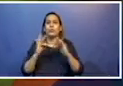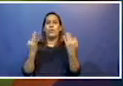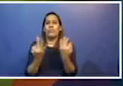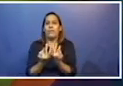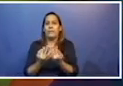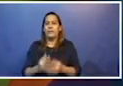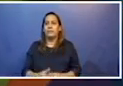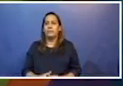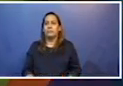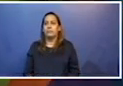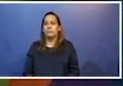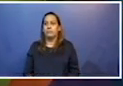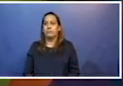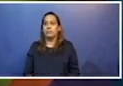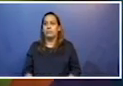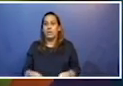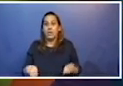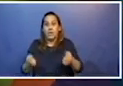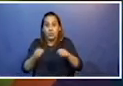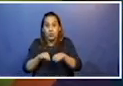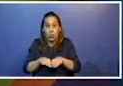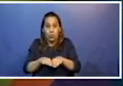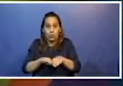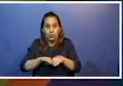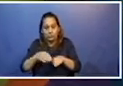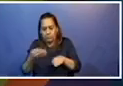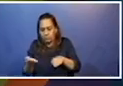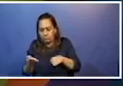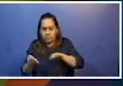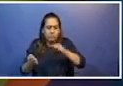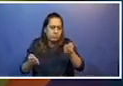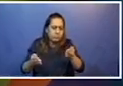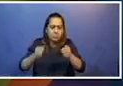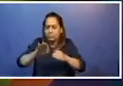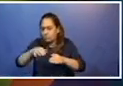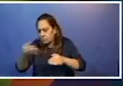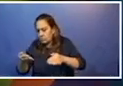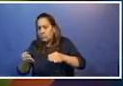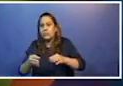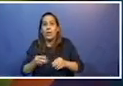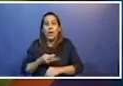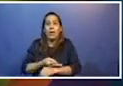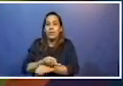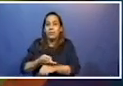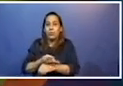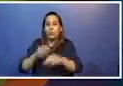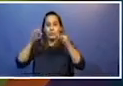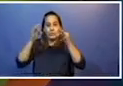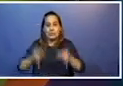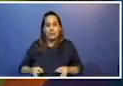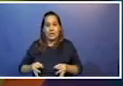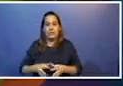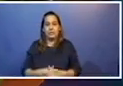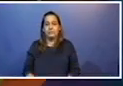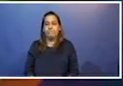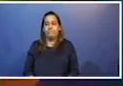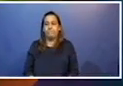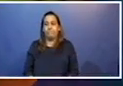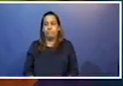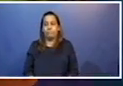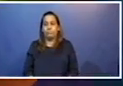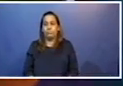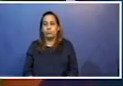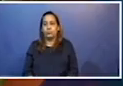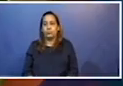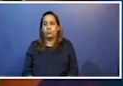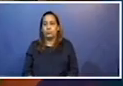família. Recorta, vira e vai procurar. Vira a informação e procura qual imagem está ligada àquela informação. Se é um